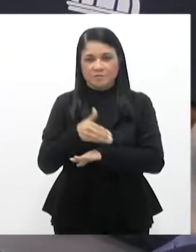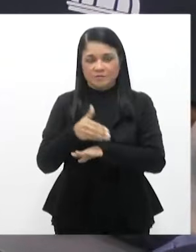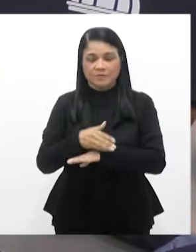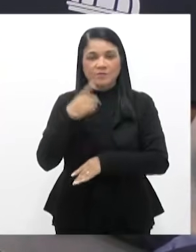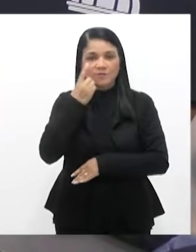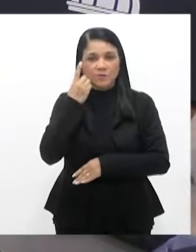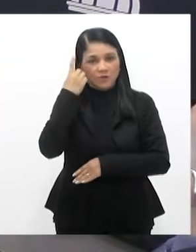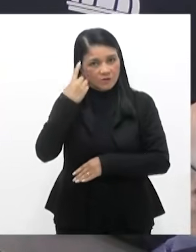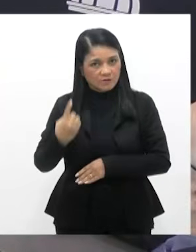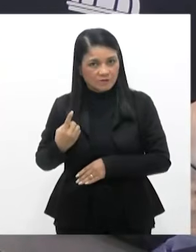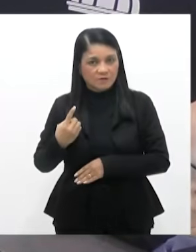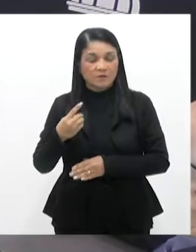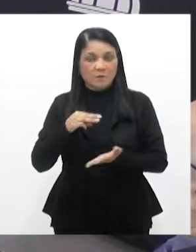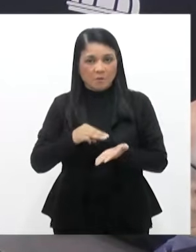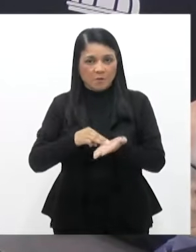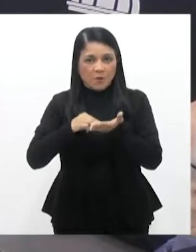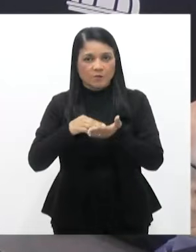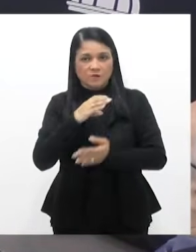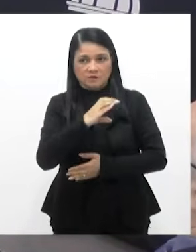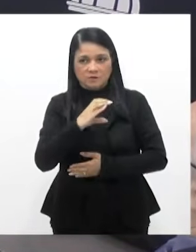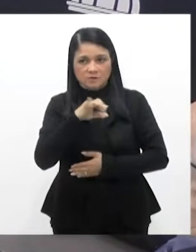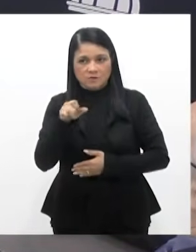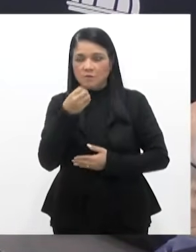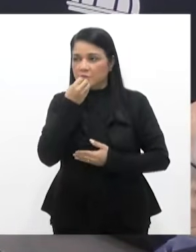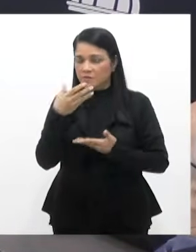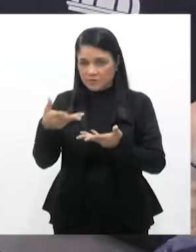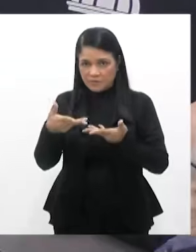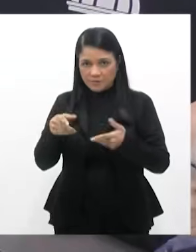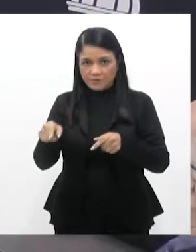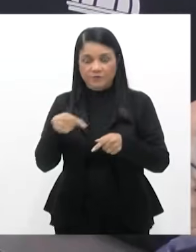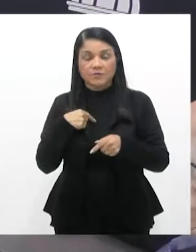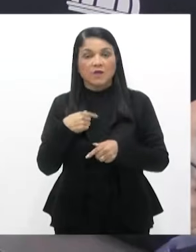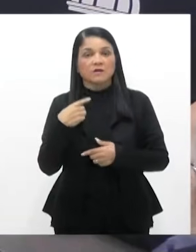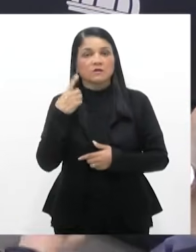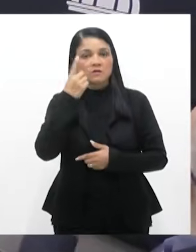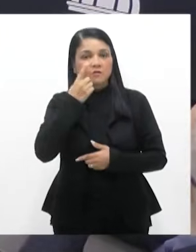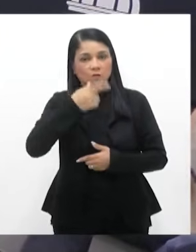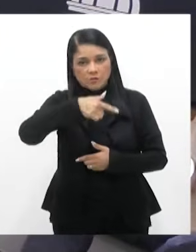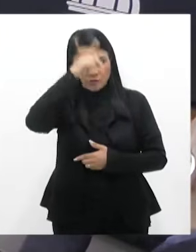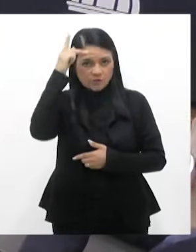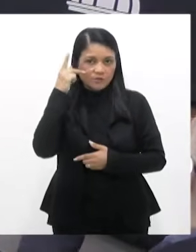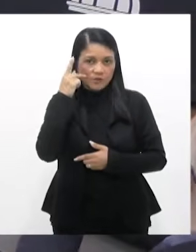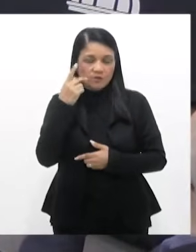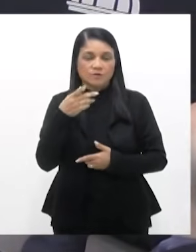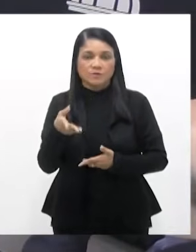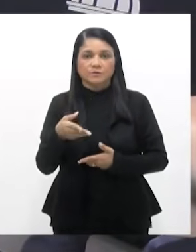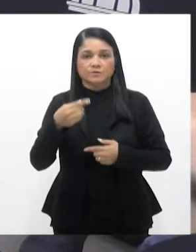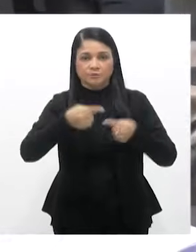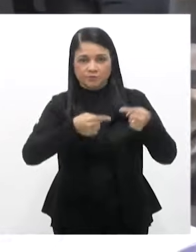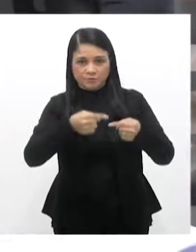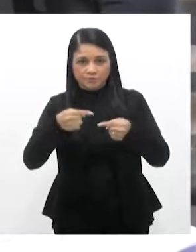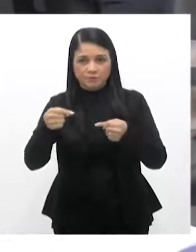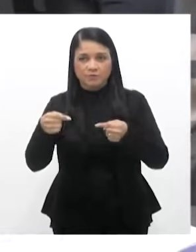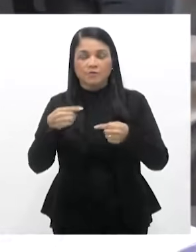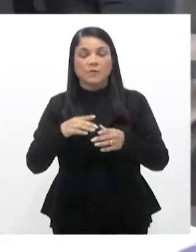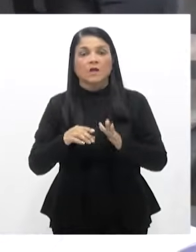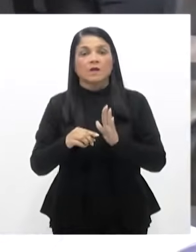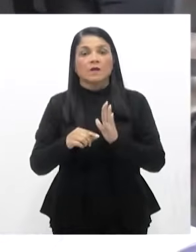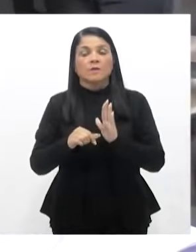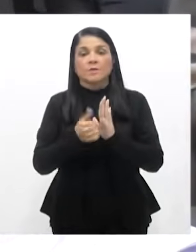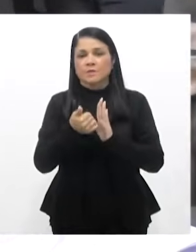também, membro da CCJ. Seja muito bem-vindo. Então, o deputado Luiz Paulo para discutir. Presidente, primeiro,